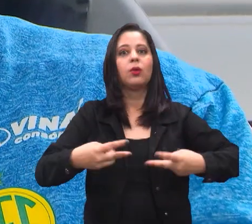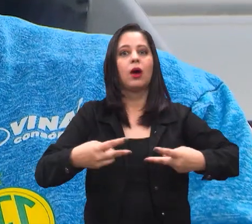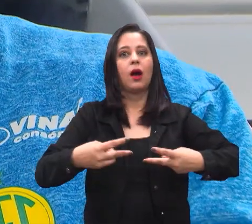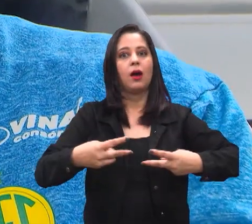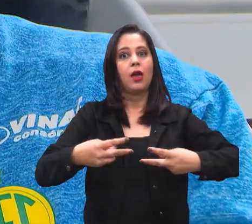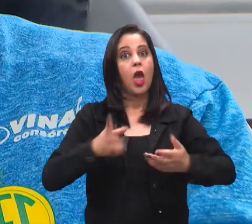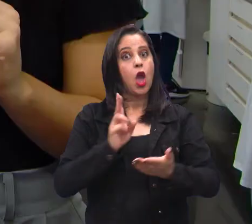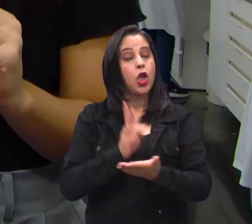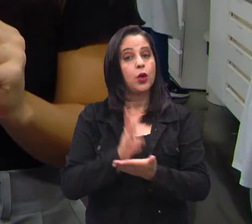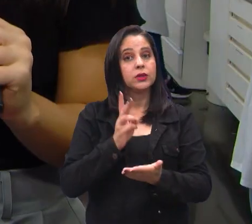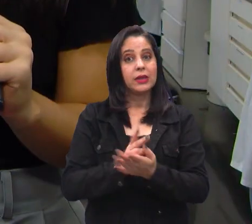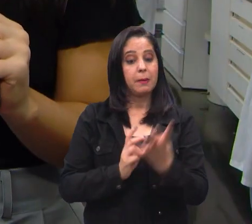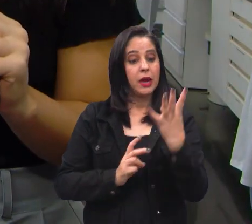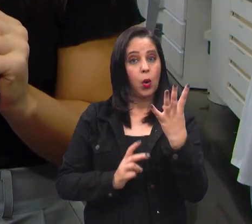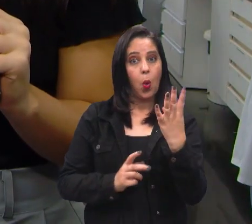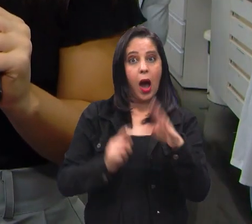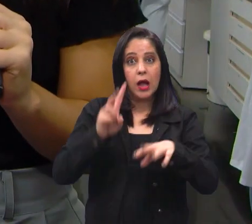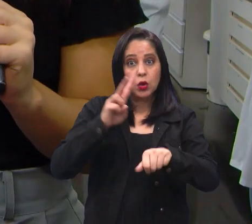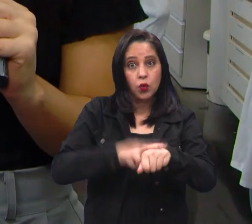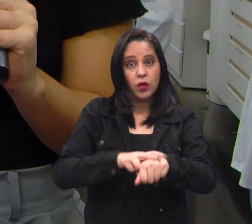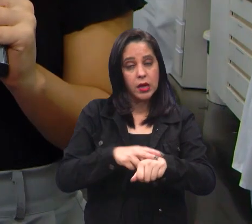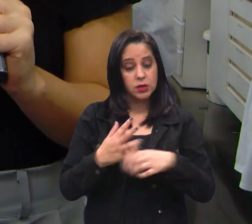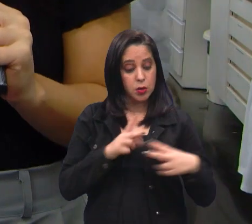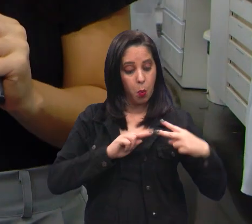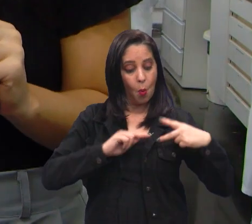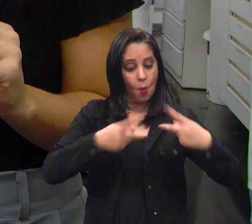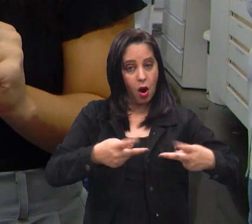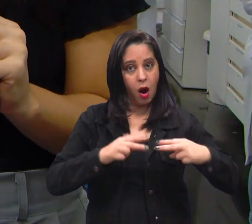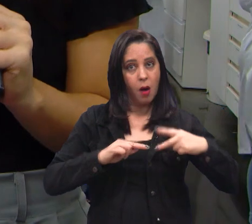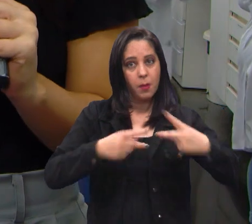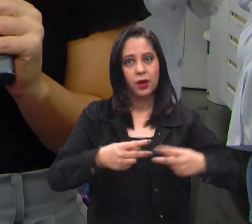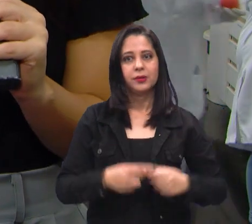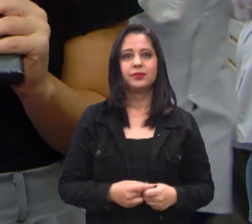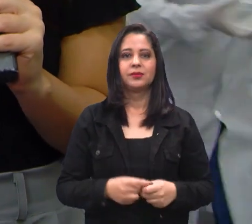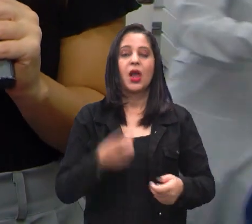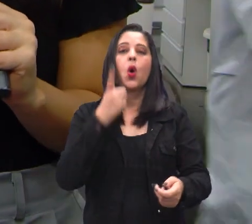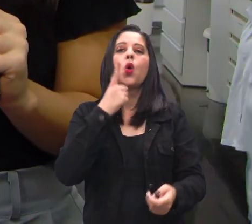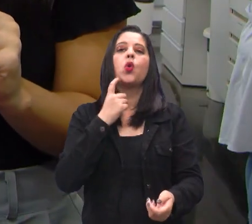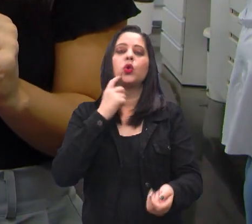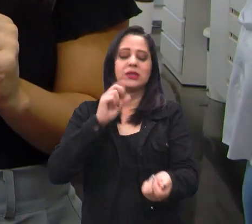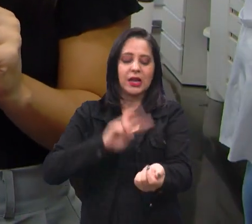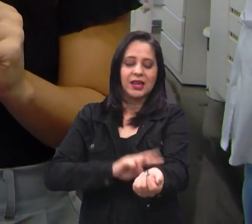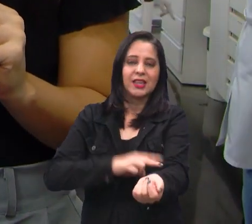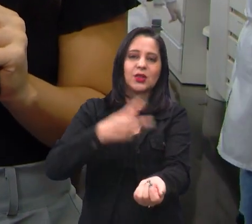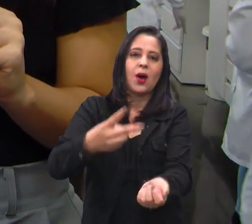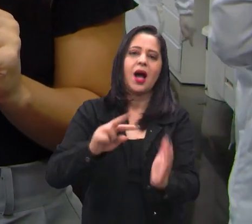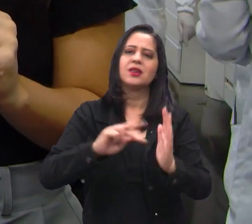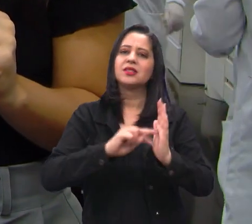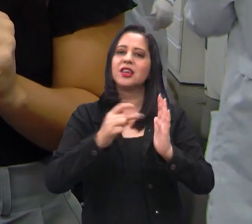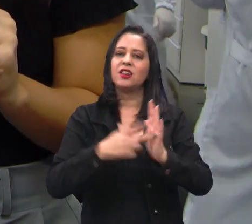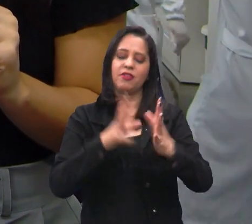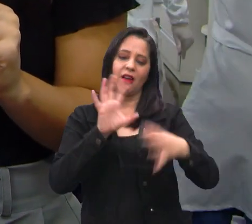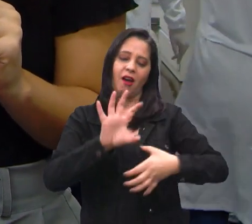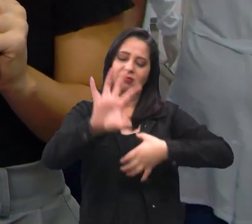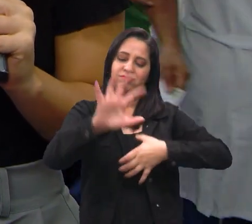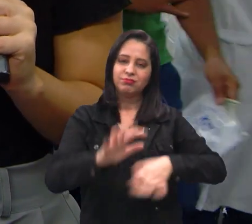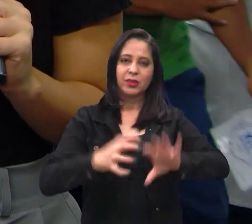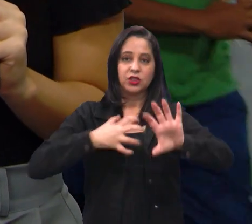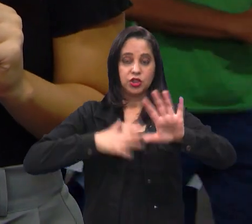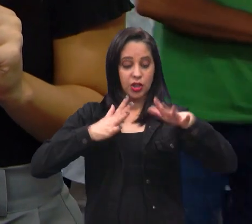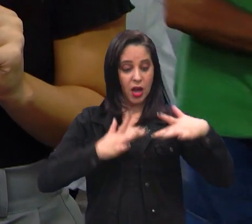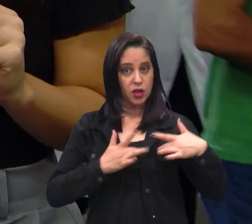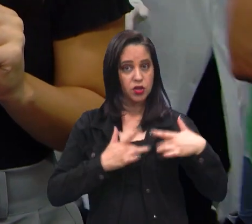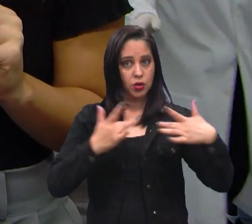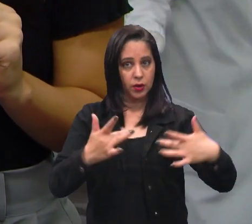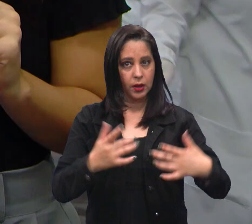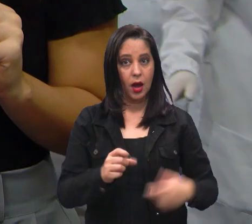ano regularmente. Doar sangue é um gesto de empatia e solidariedade. Para vocês terem uma ideia, uma única